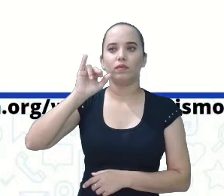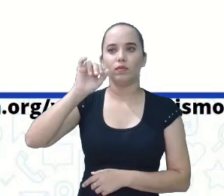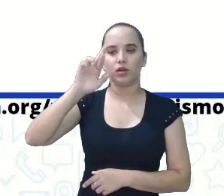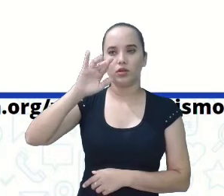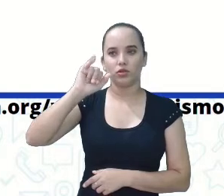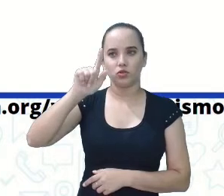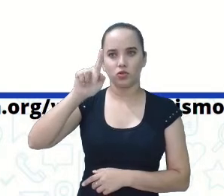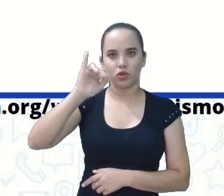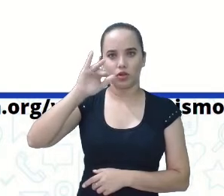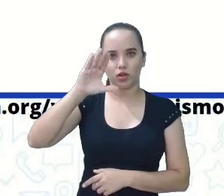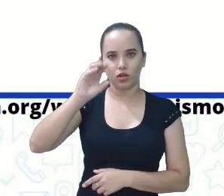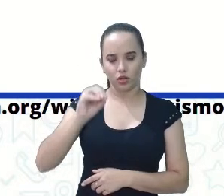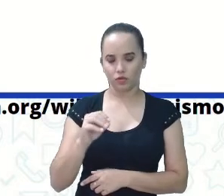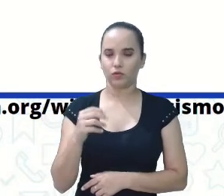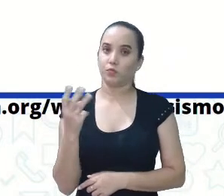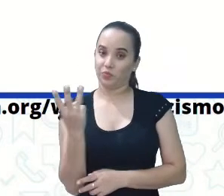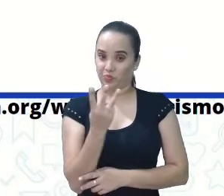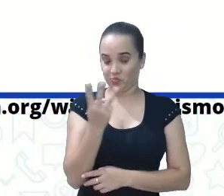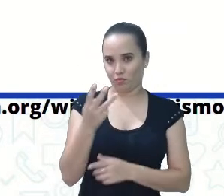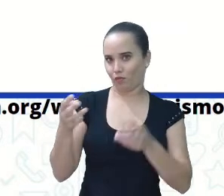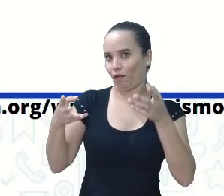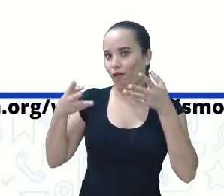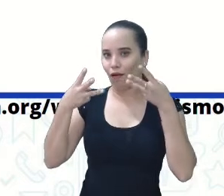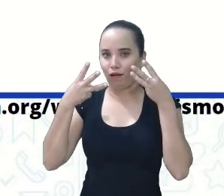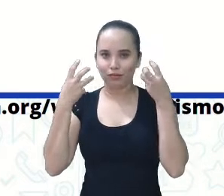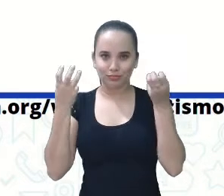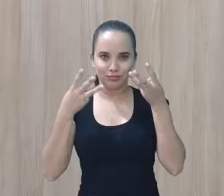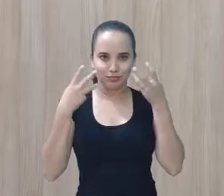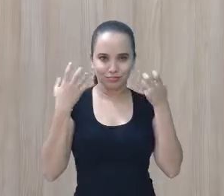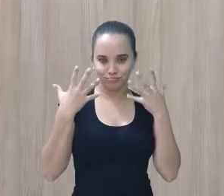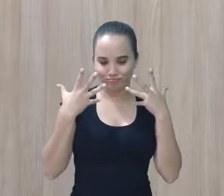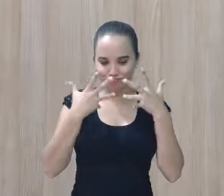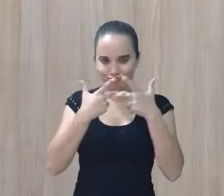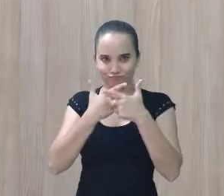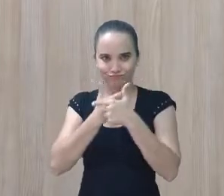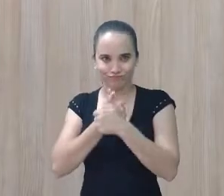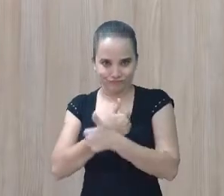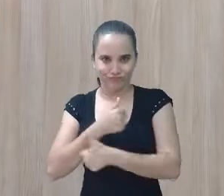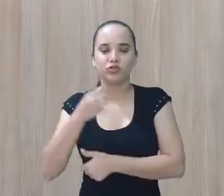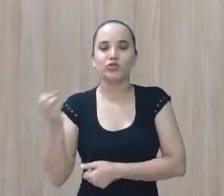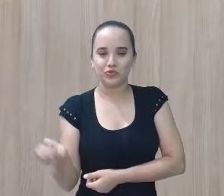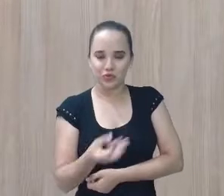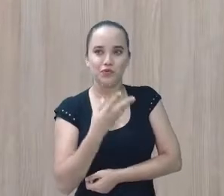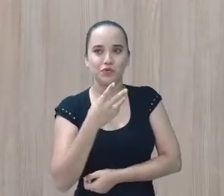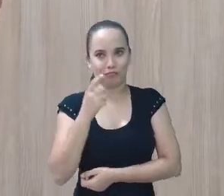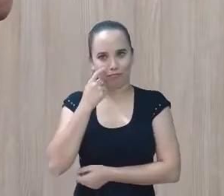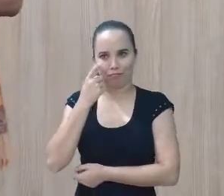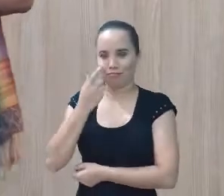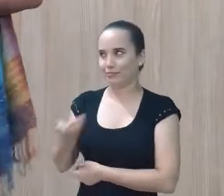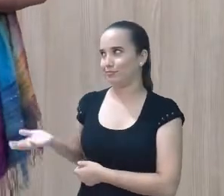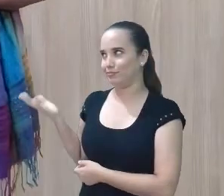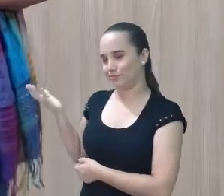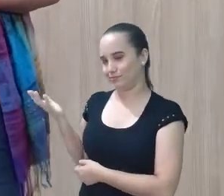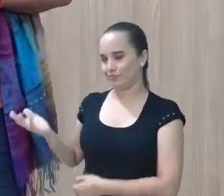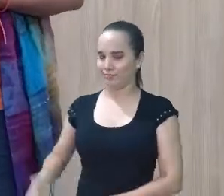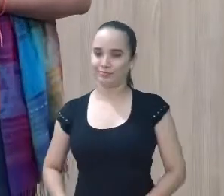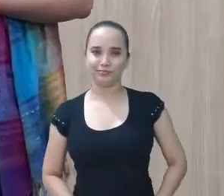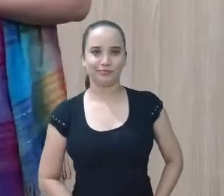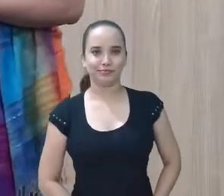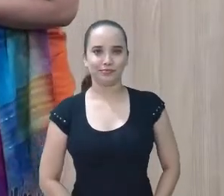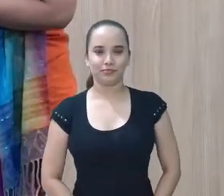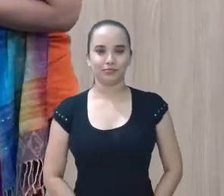para vocês, tá? Novinhos, né? O Platão, o Homero e o